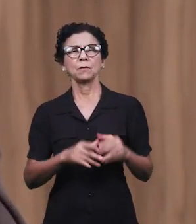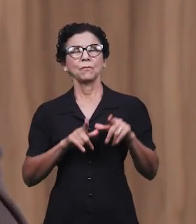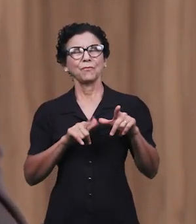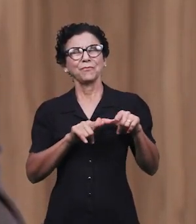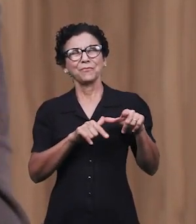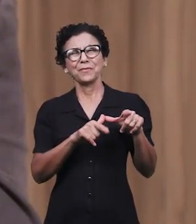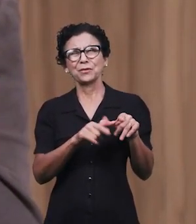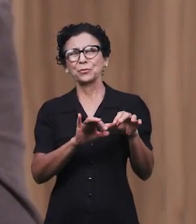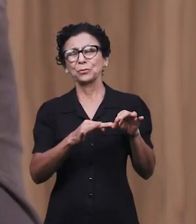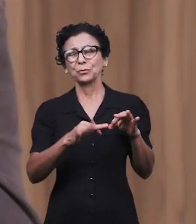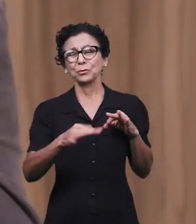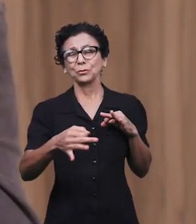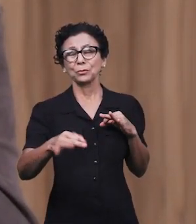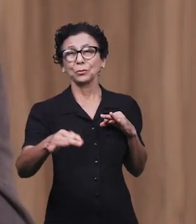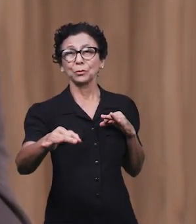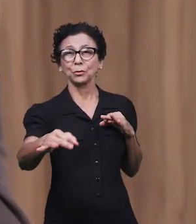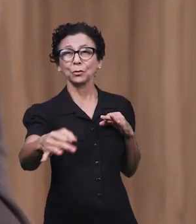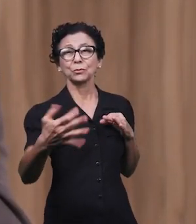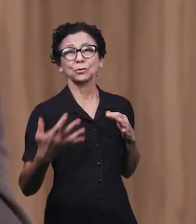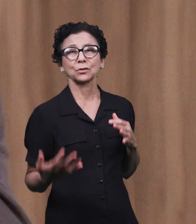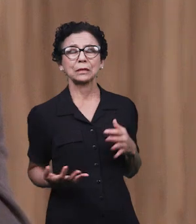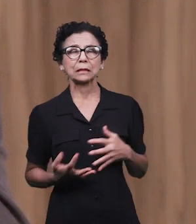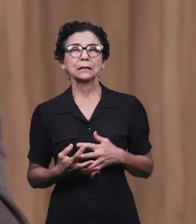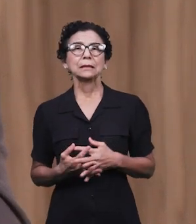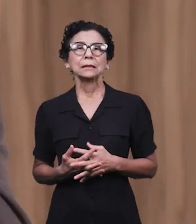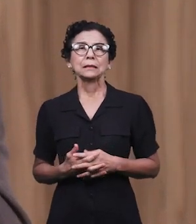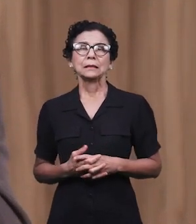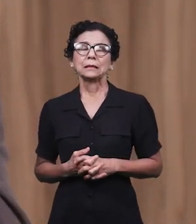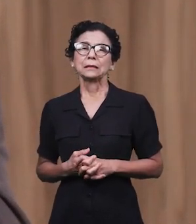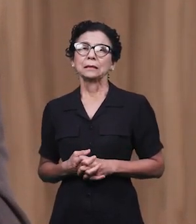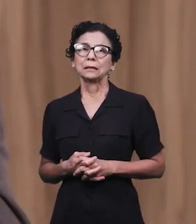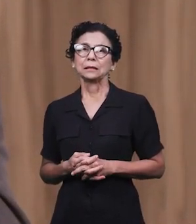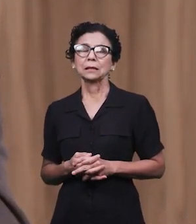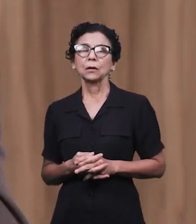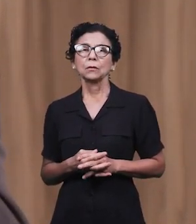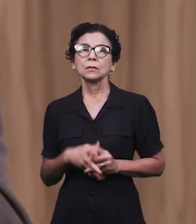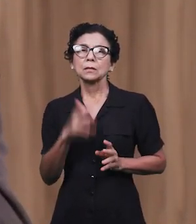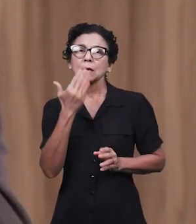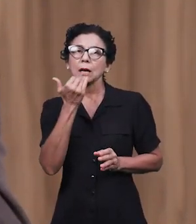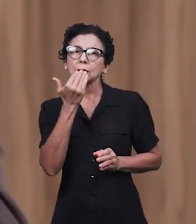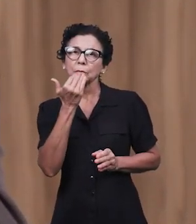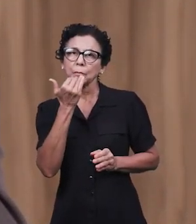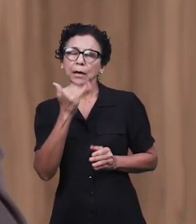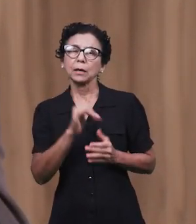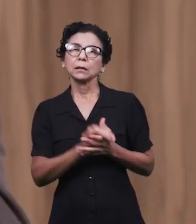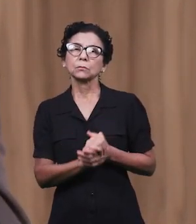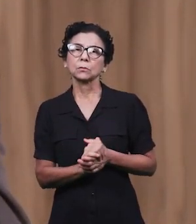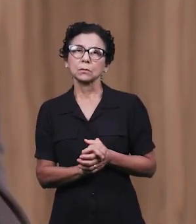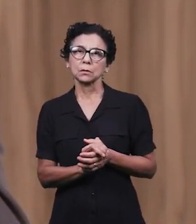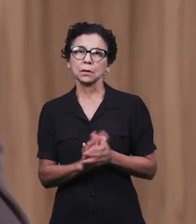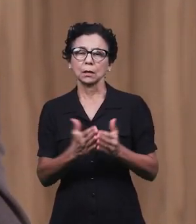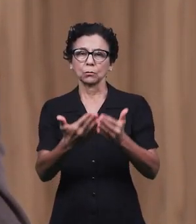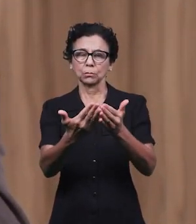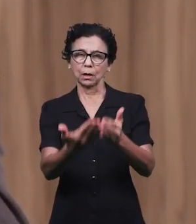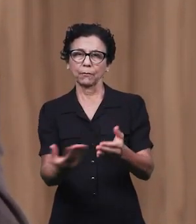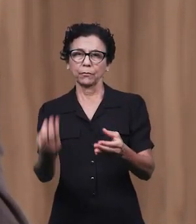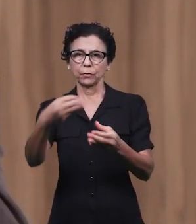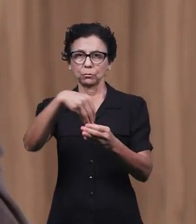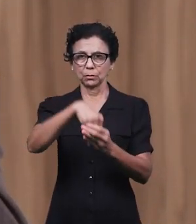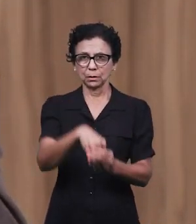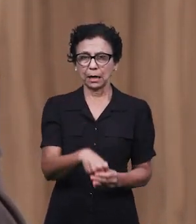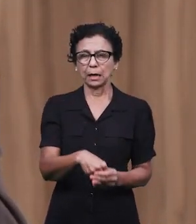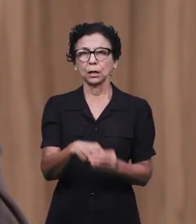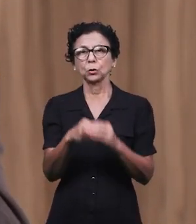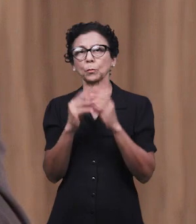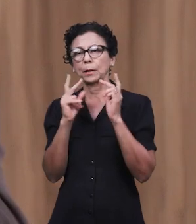navios. E depois, saindo de Mirra até Creta, nós já temos mais de